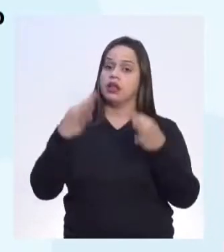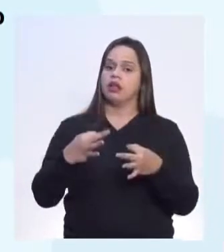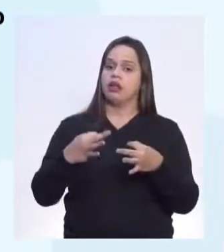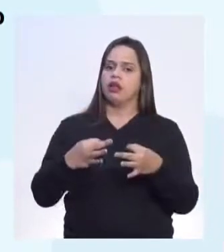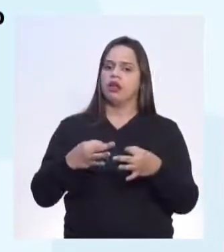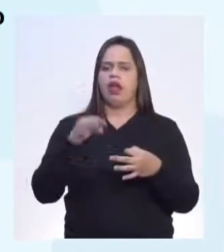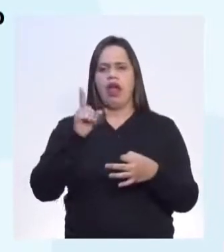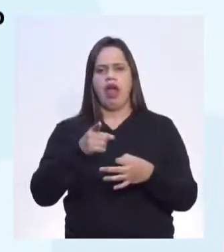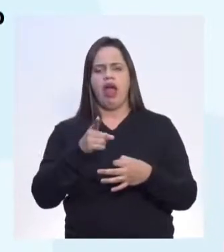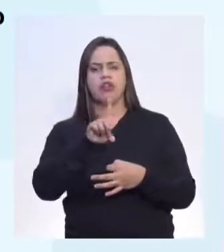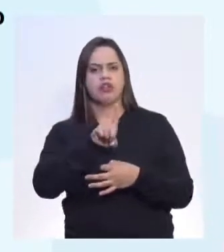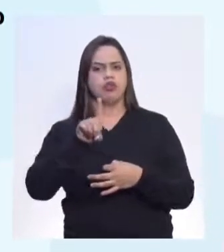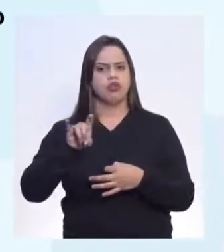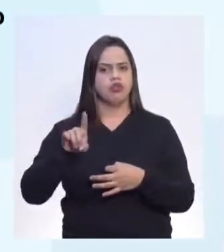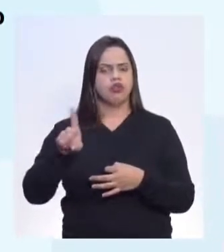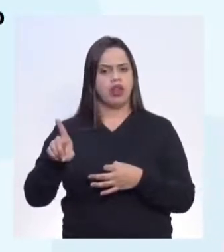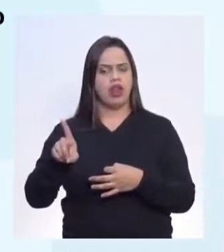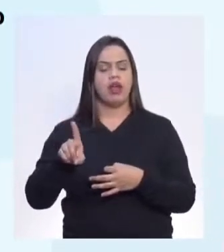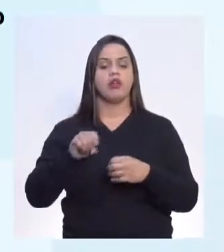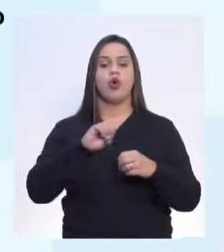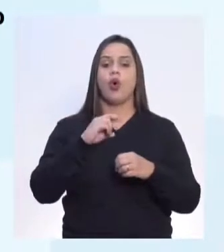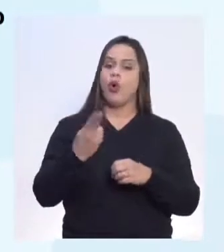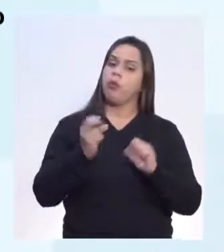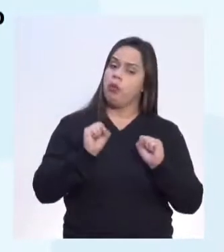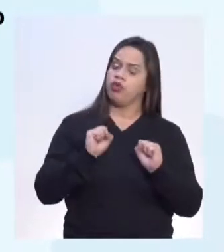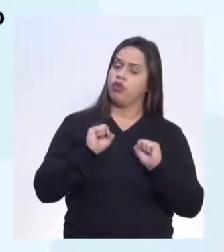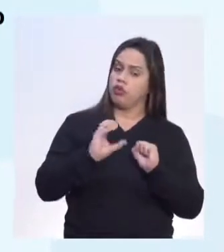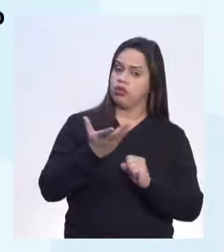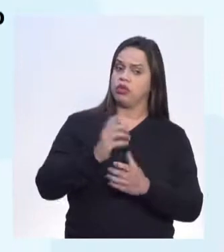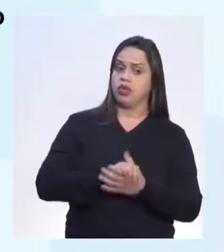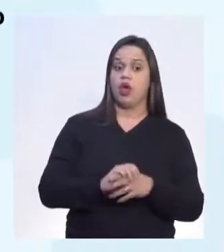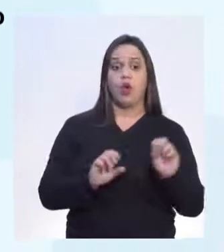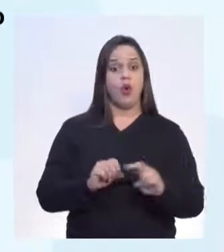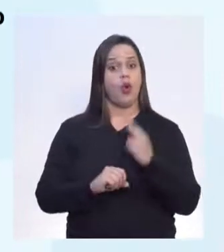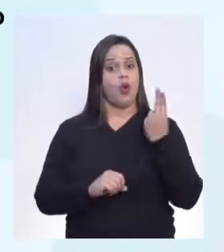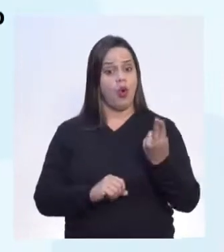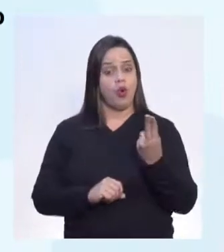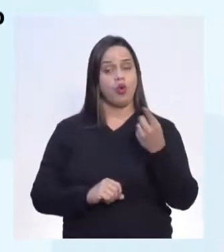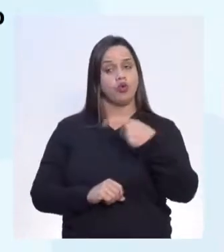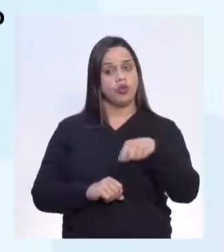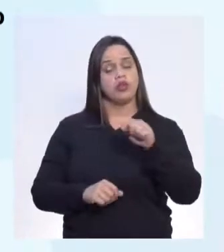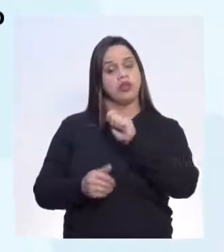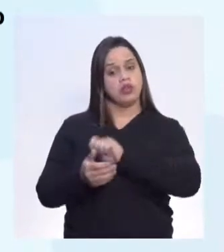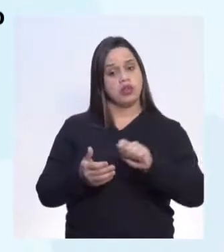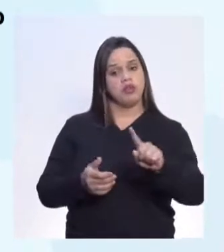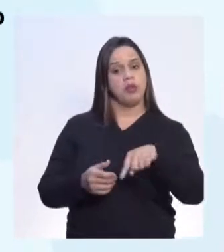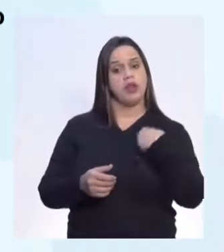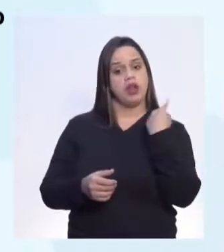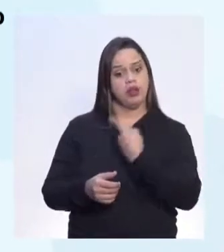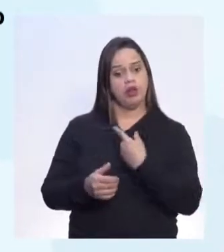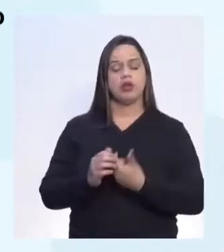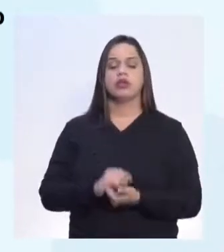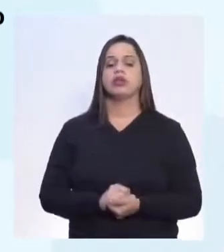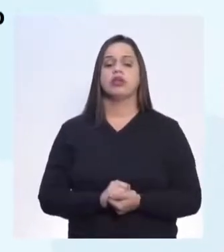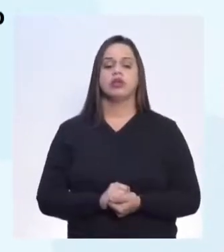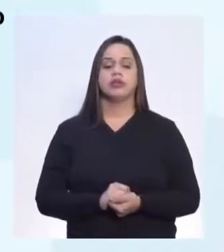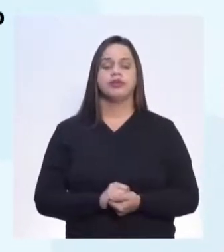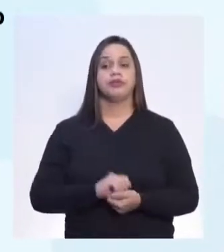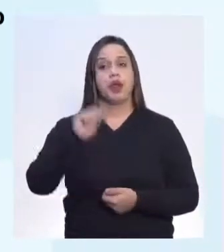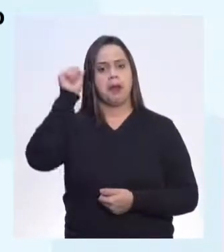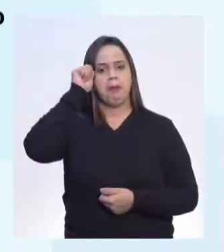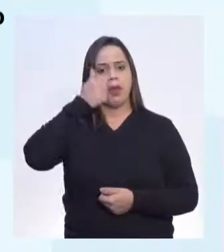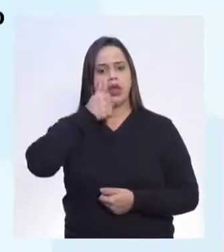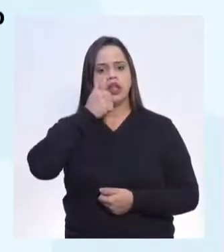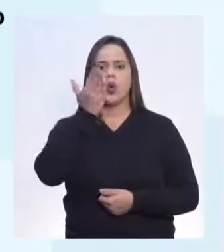Será que é discurso direto ali? Porque pode acontecer. Ou do jeito que vocês colocaram pra gente ali no chat. Pedrinho comeu